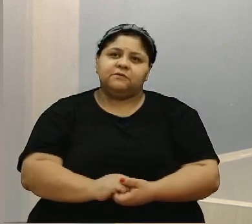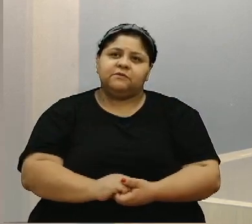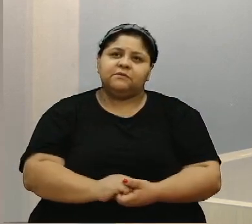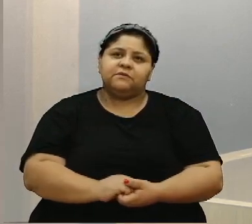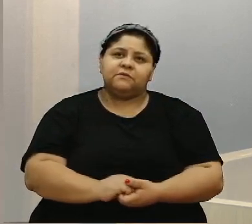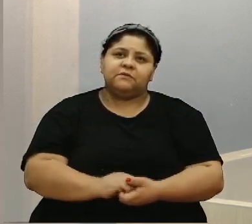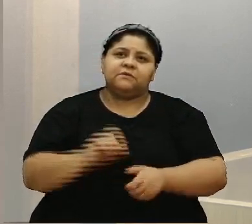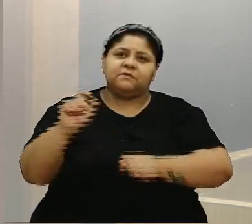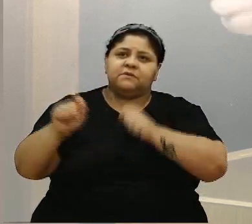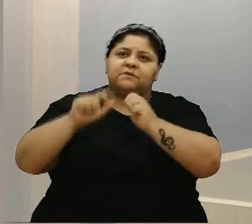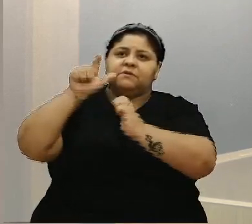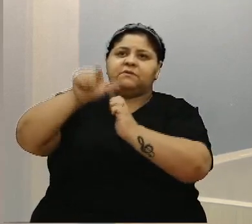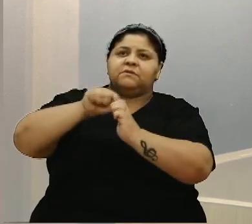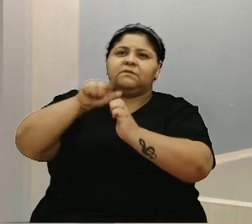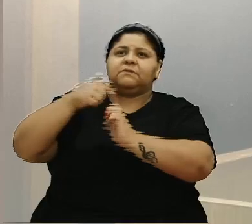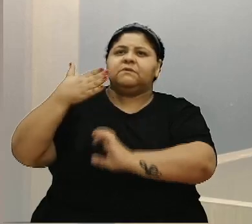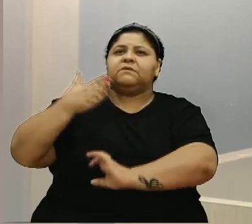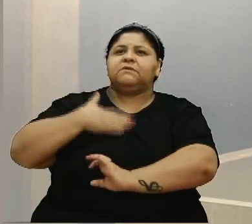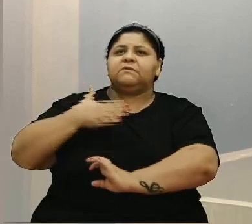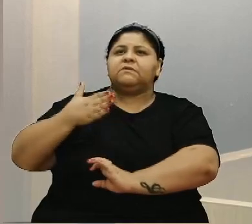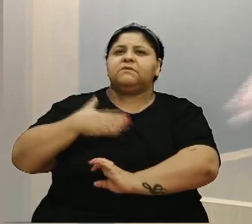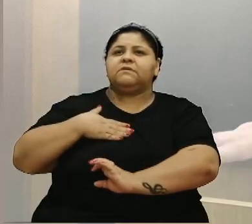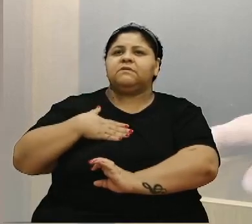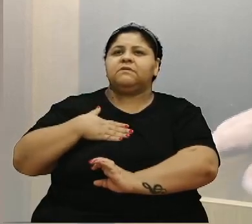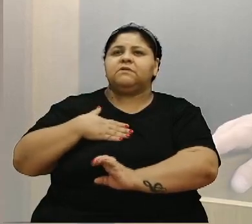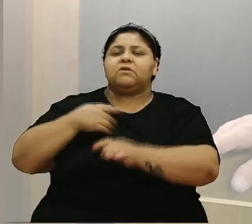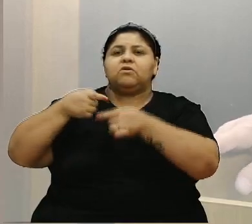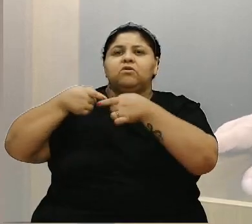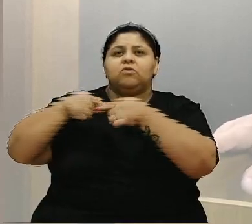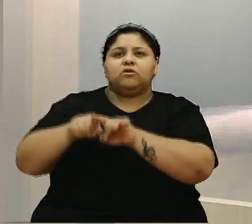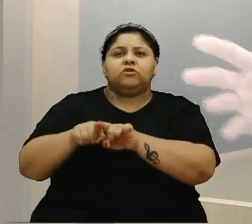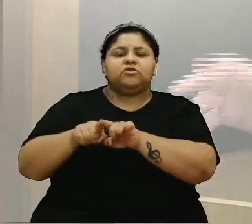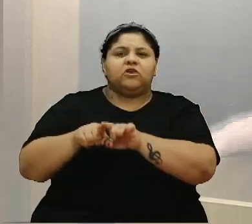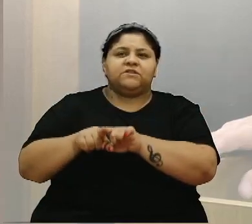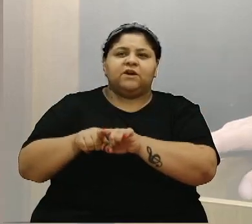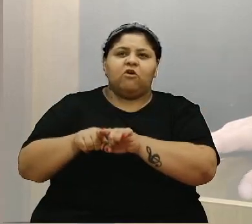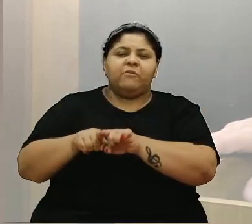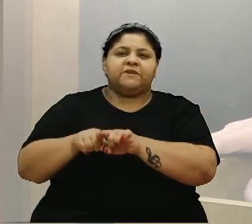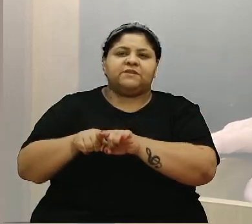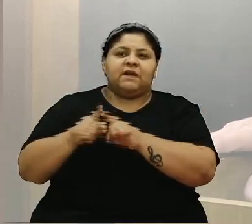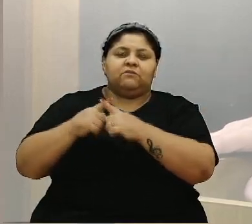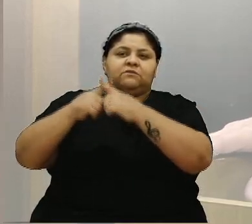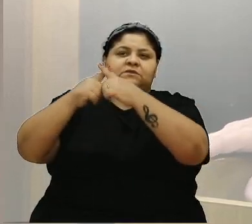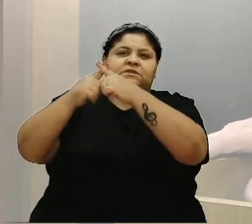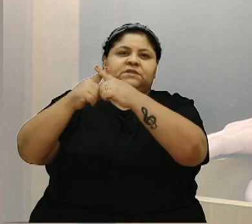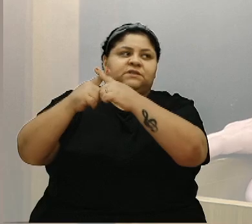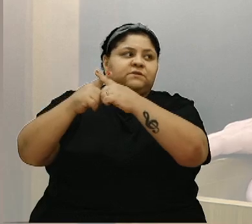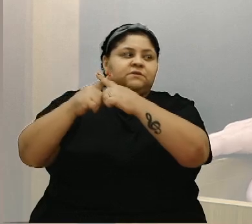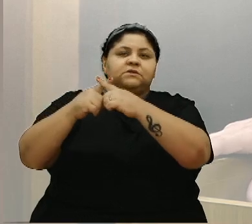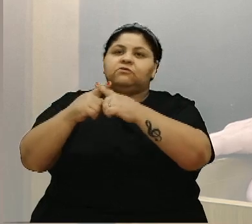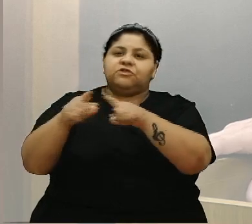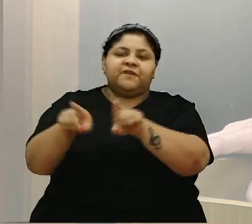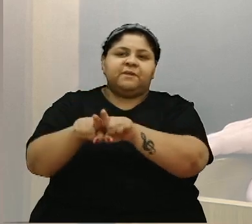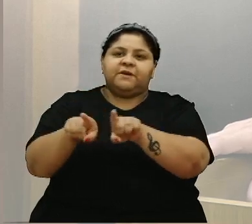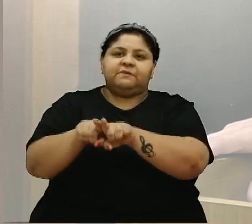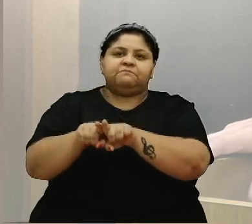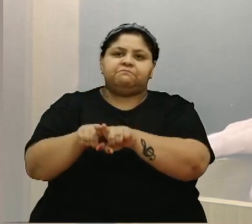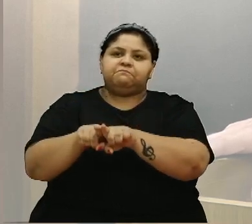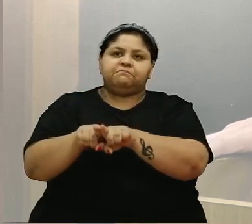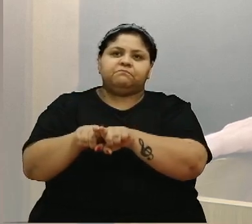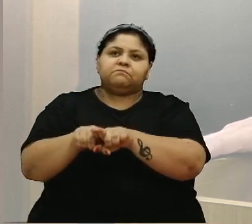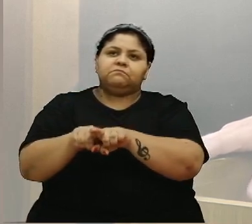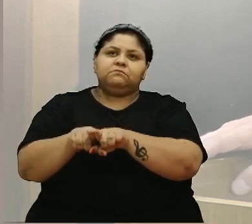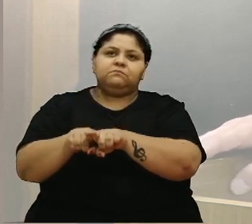qual é a empresa minha que eu fui sócio, que teve mal, até que eu vendi nenhuma. Foi,